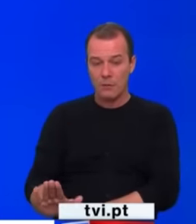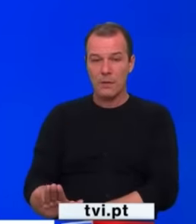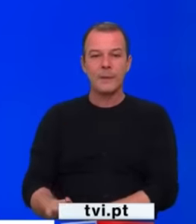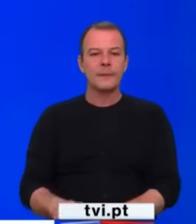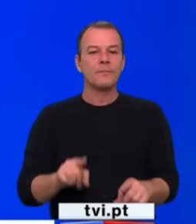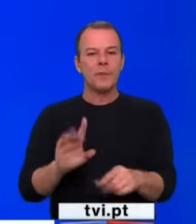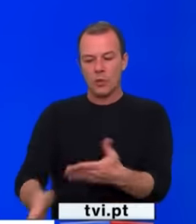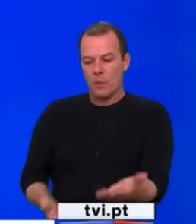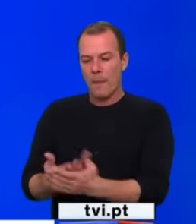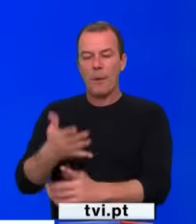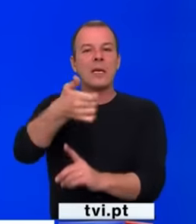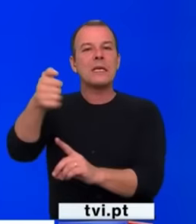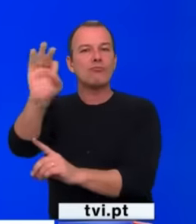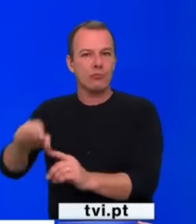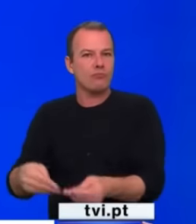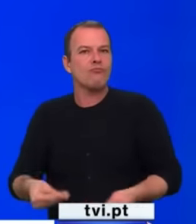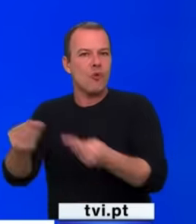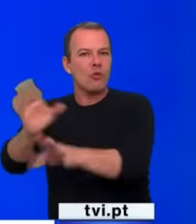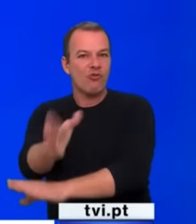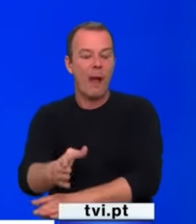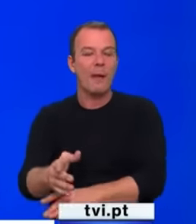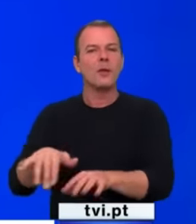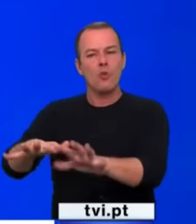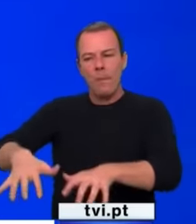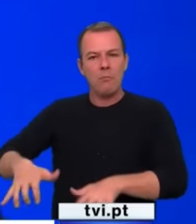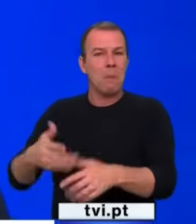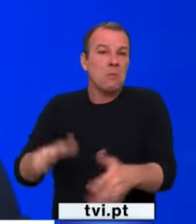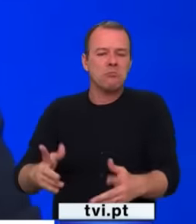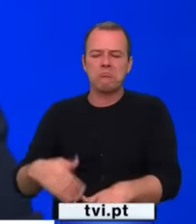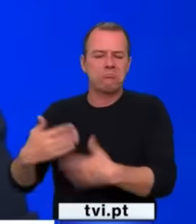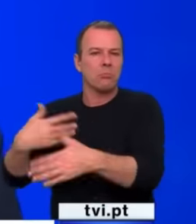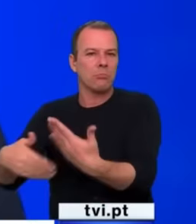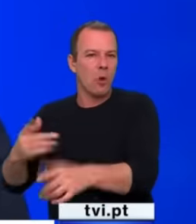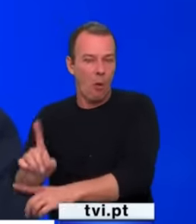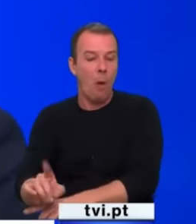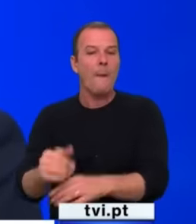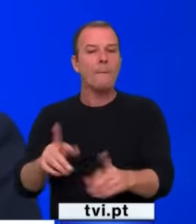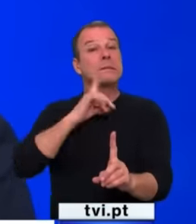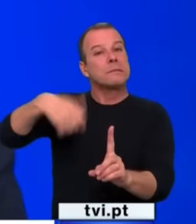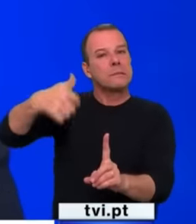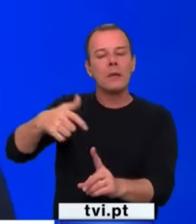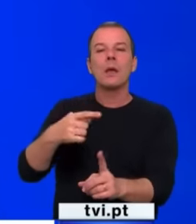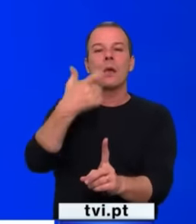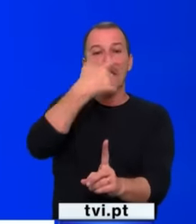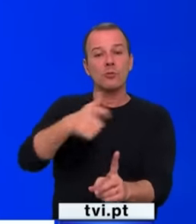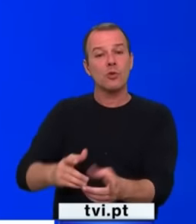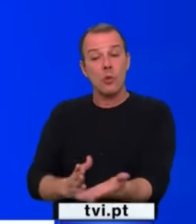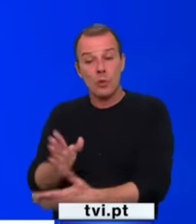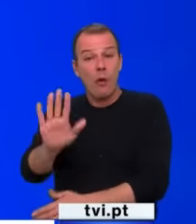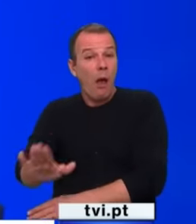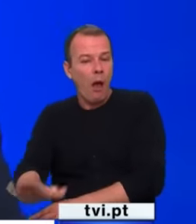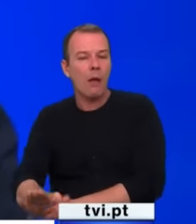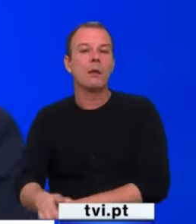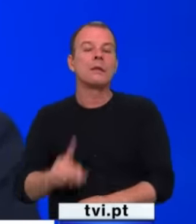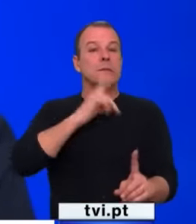levada ao Parlamento, mas isso não chega. Nós temos que ter, ao mesmo tempo, um sistema de incentivos para que estas pessoas fiquem no Sistema Nacional de Saúde. Uma delas é o fiscal,